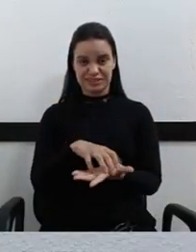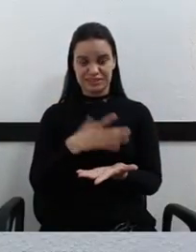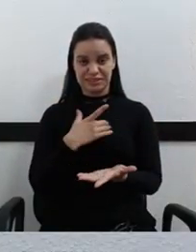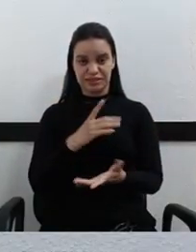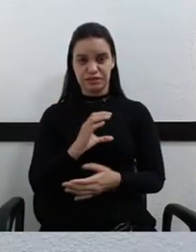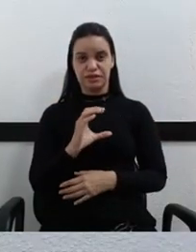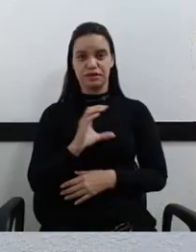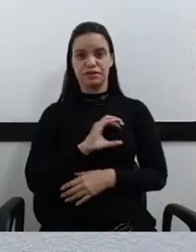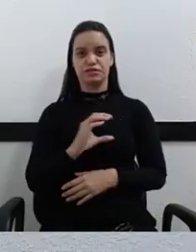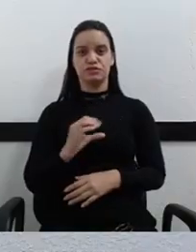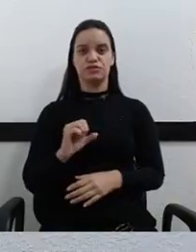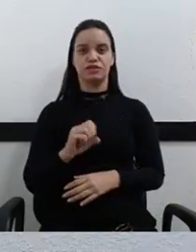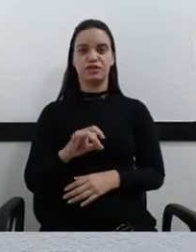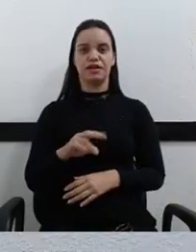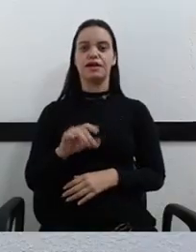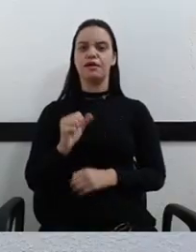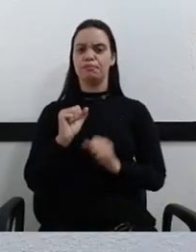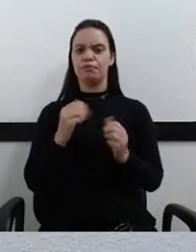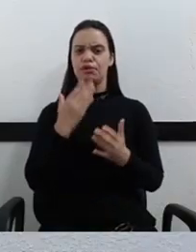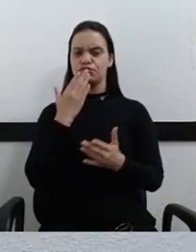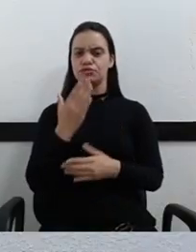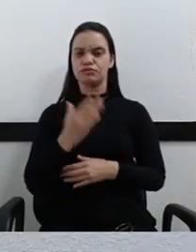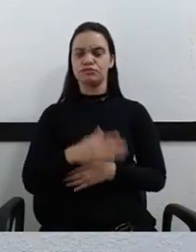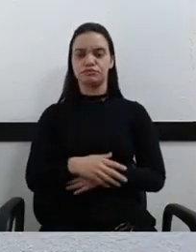relatora é a conselheira Suhaile Fernandes Youssef, com a palavra.